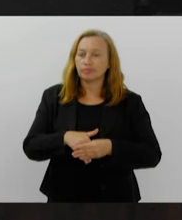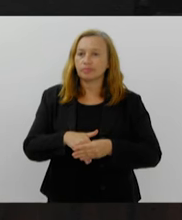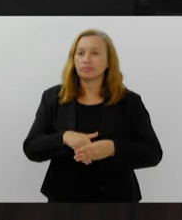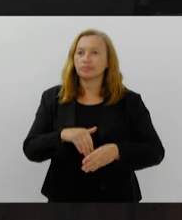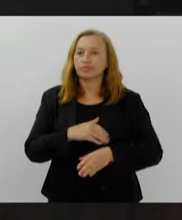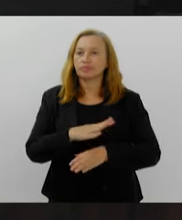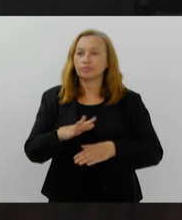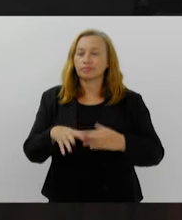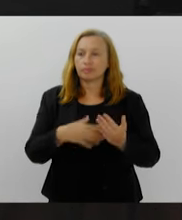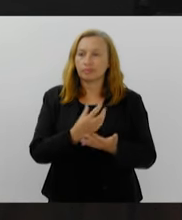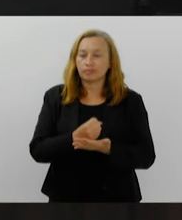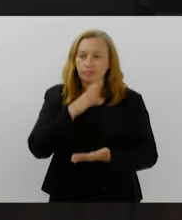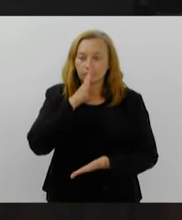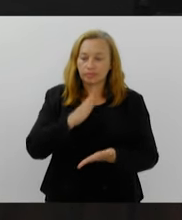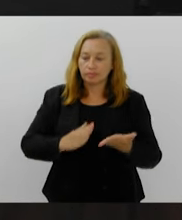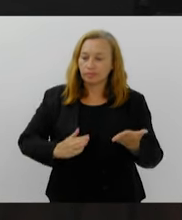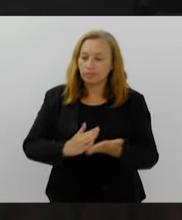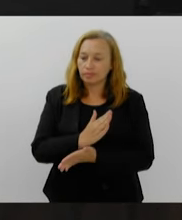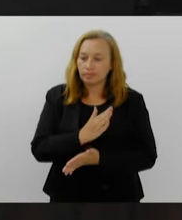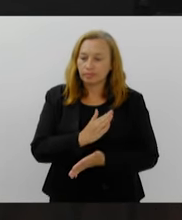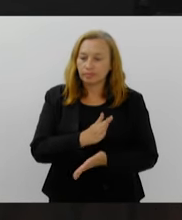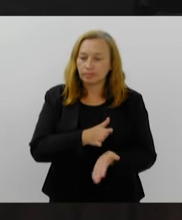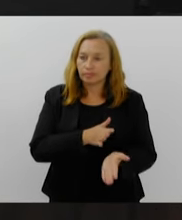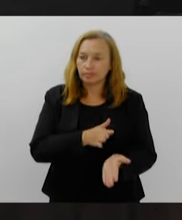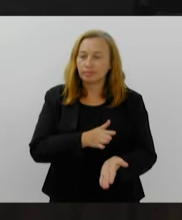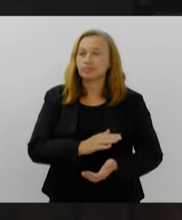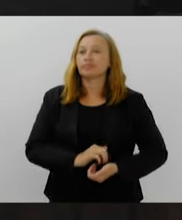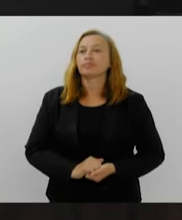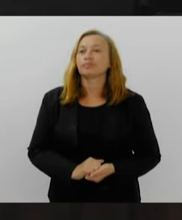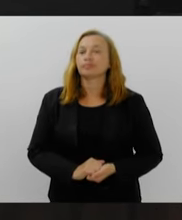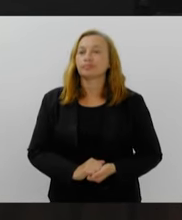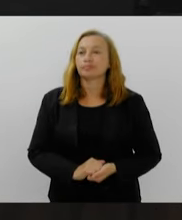votação os senhores que aprov permaneçam como estão